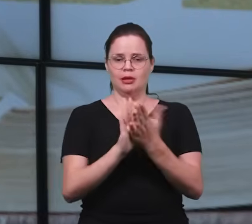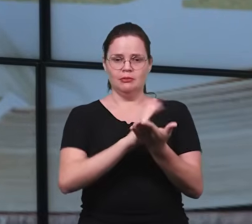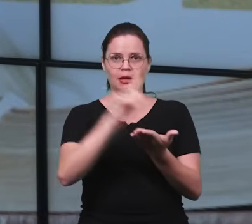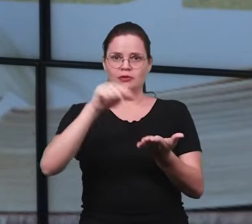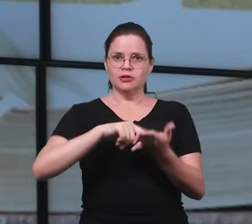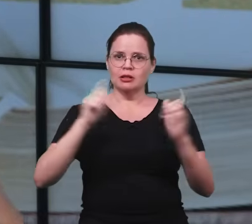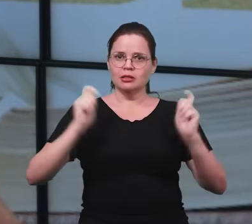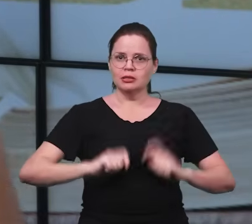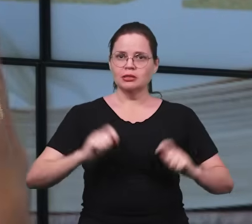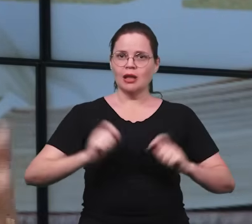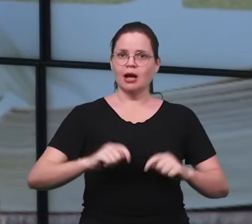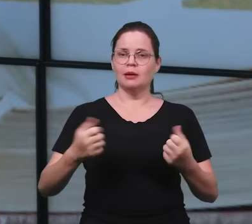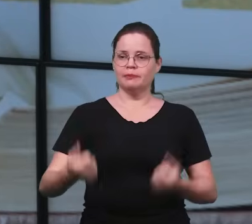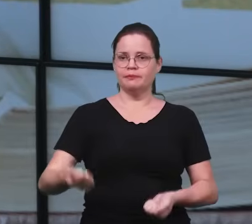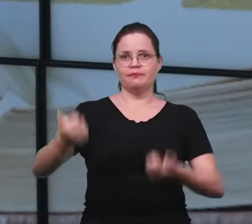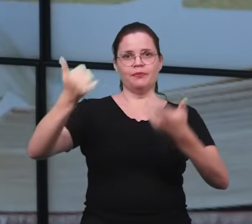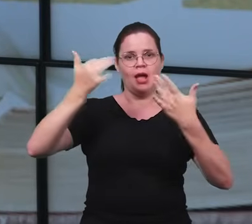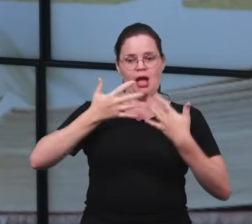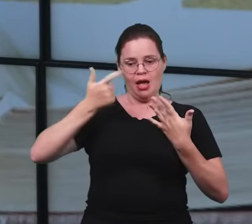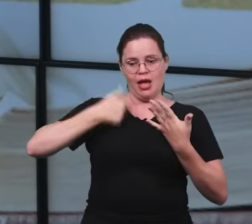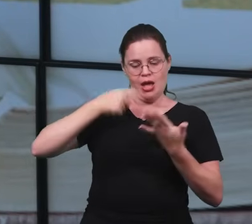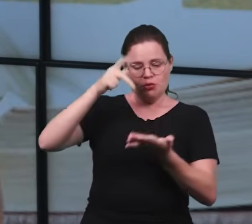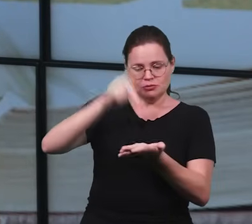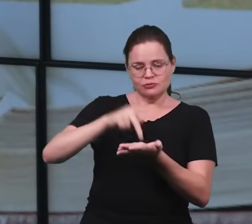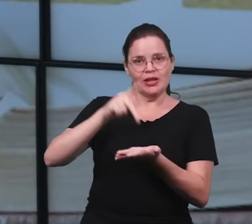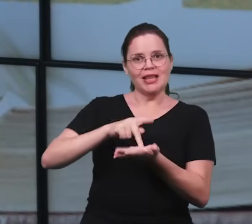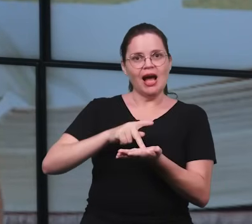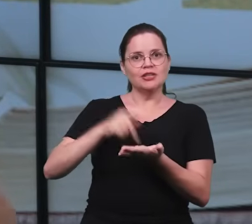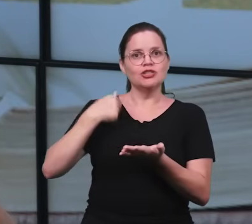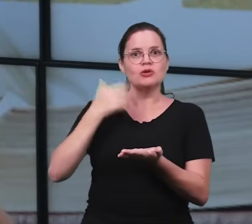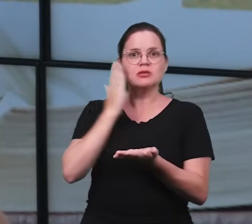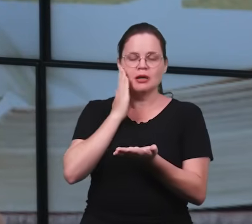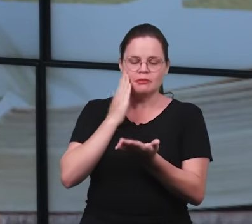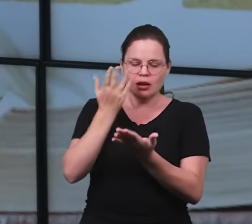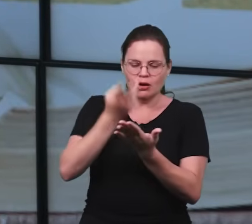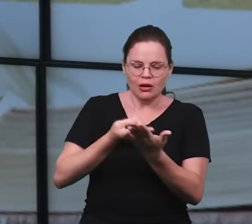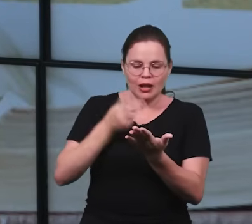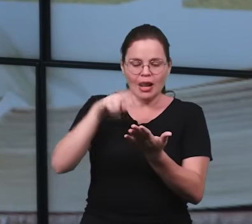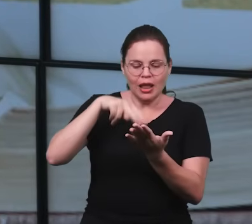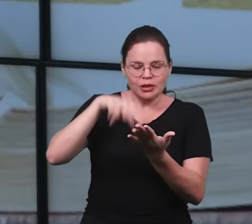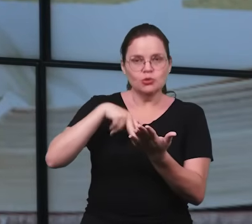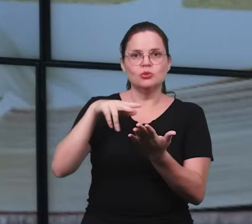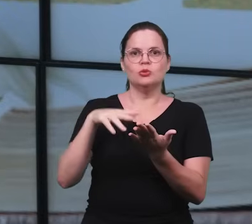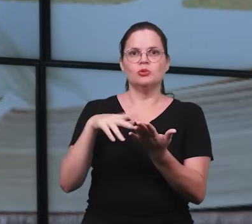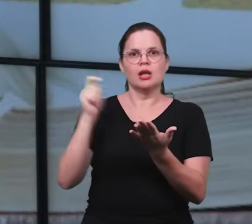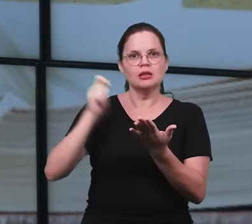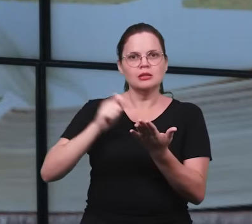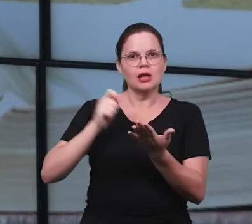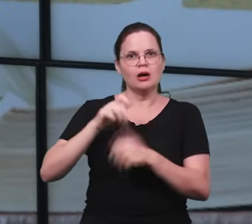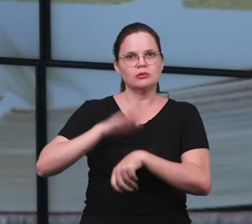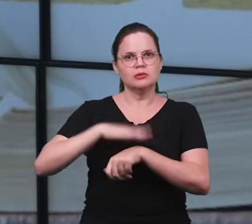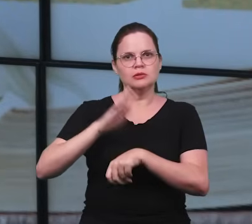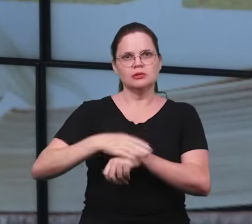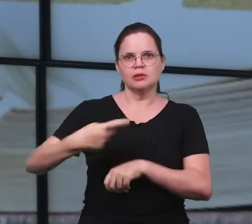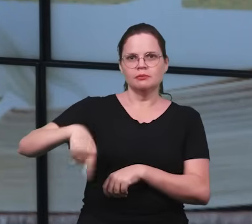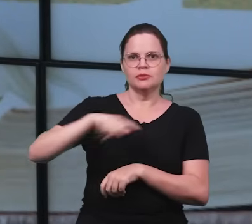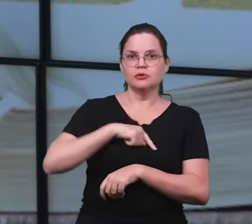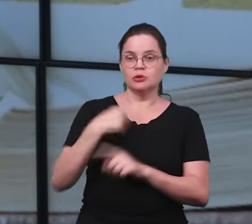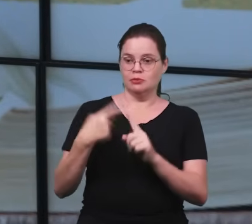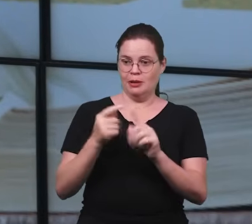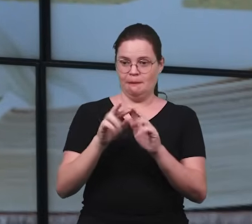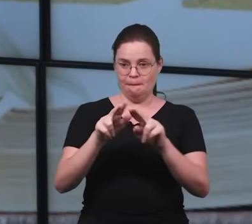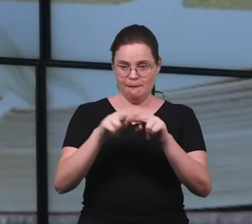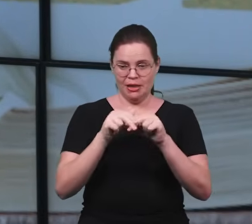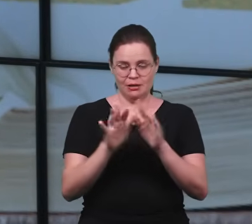para que cada mulher na sua casa se debruce, dedique um tempo para ler a palavra de Deus, porque na palavra de